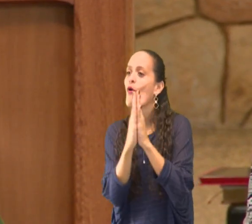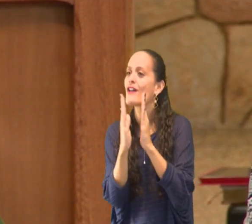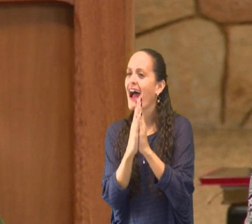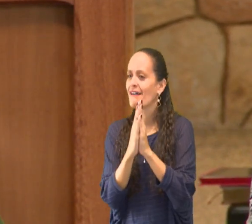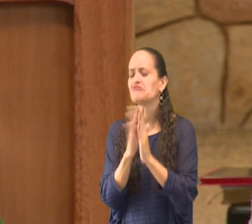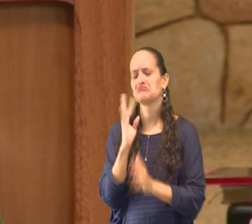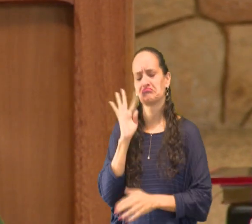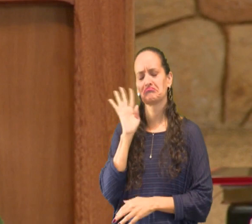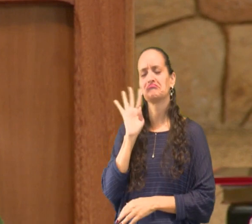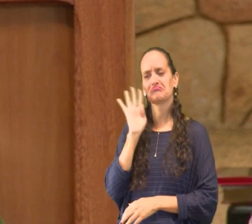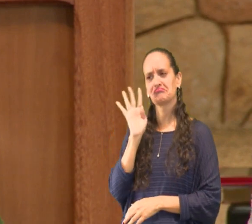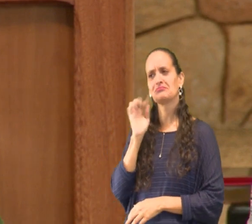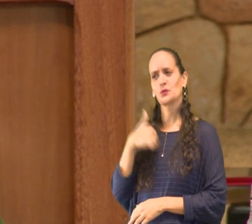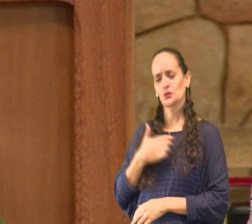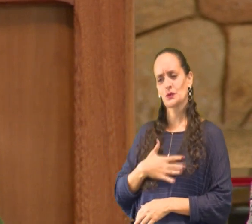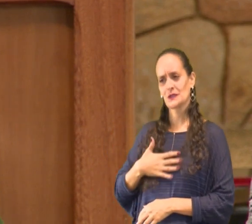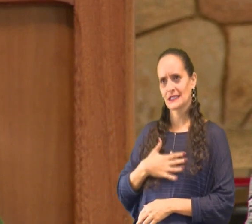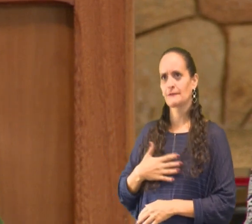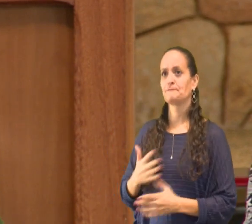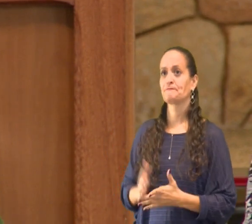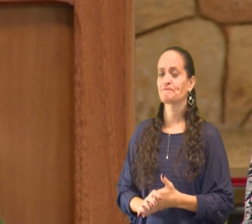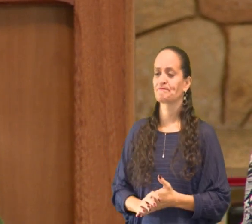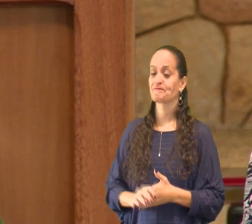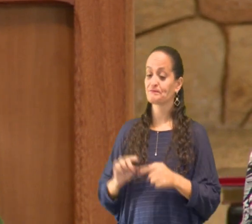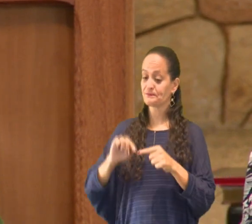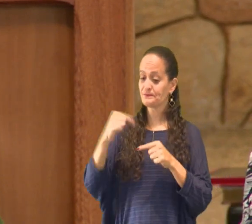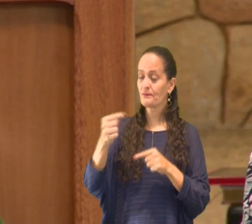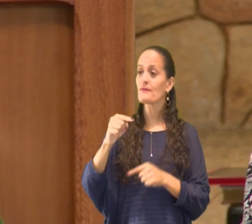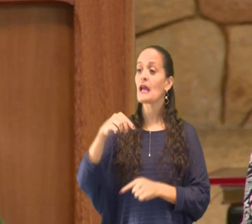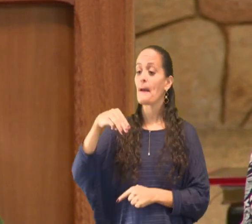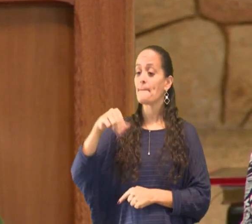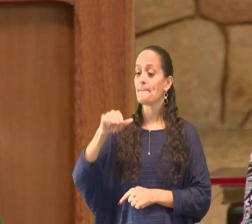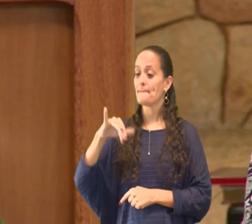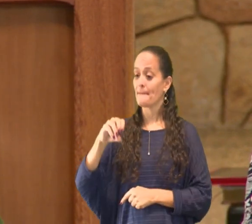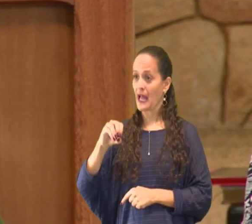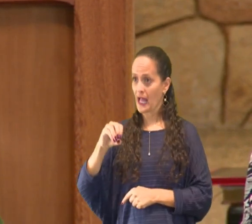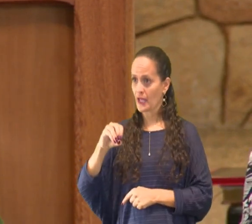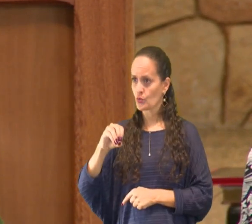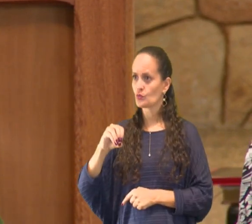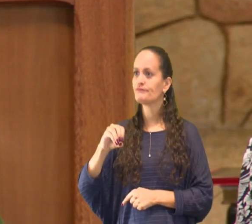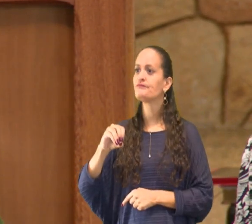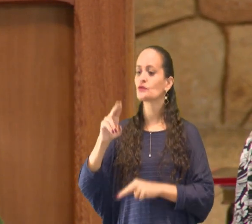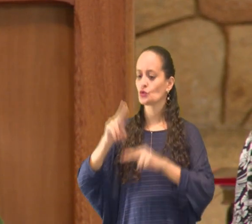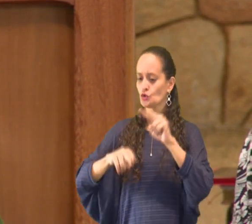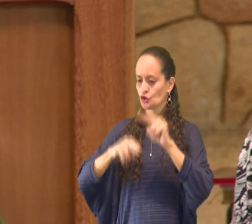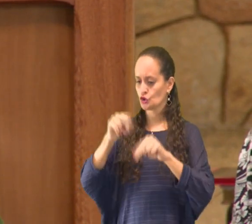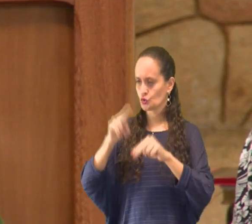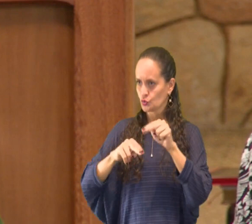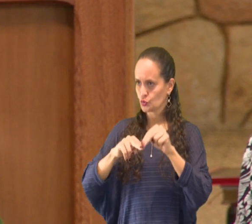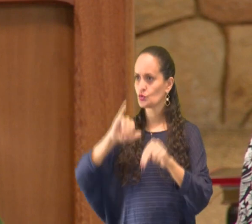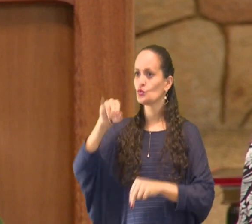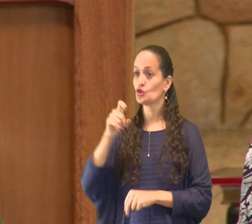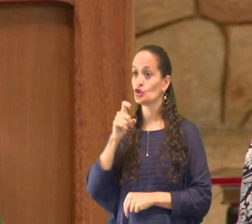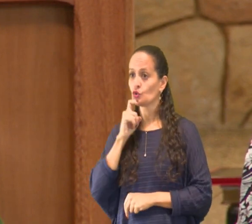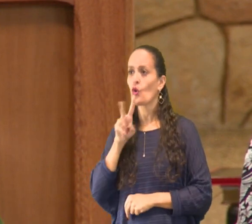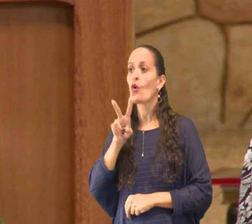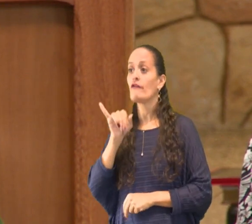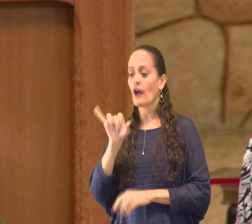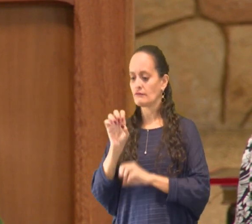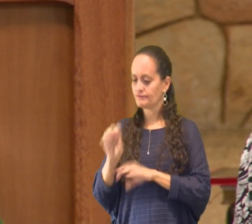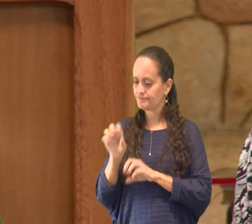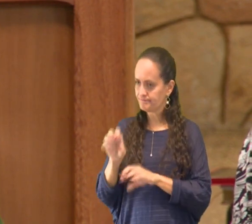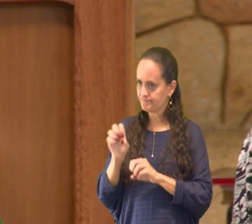aspecto. Nós vamos estudar em maio, junho e julho, na classe Aliança, que é para